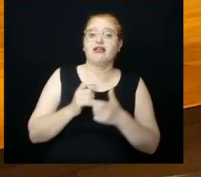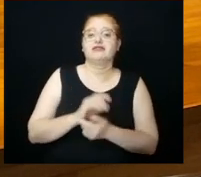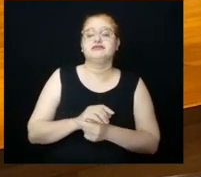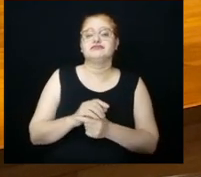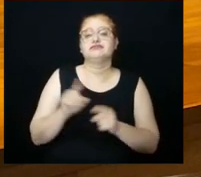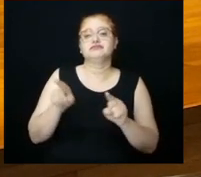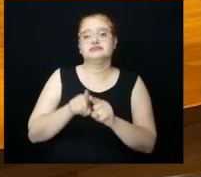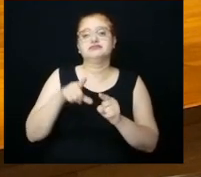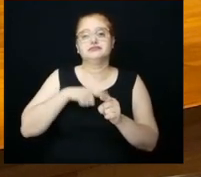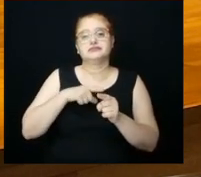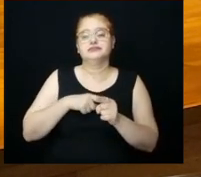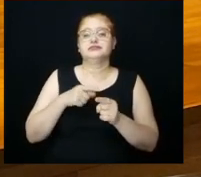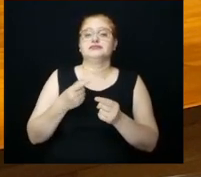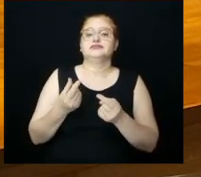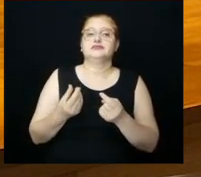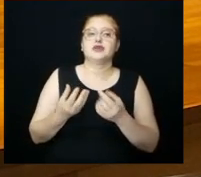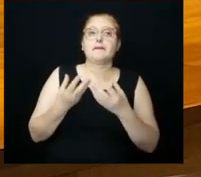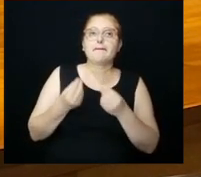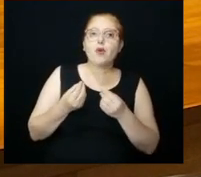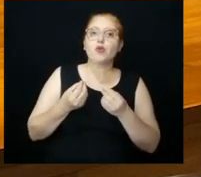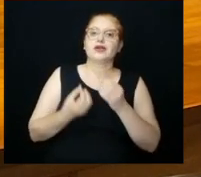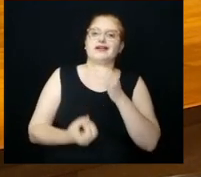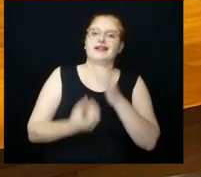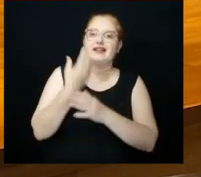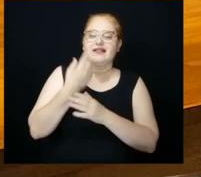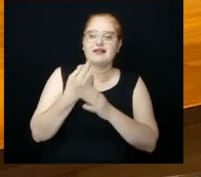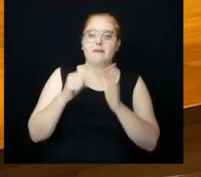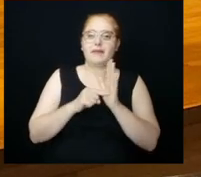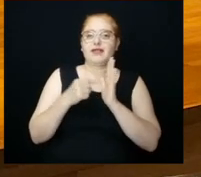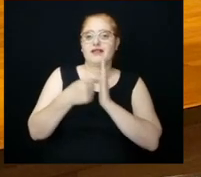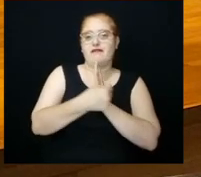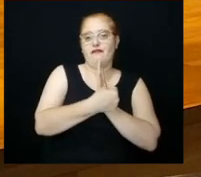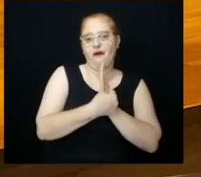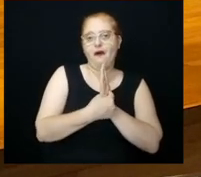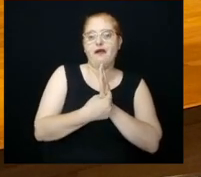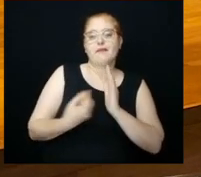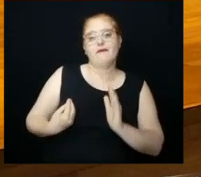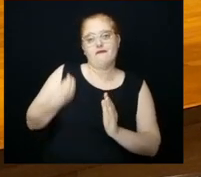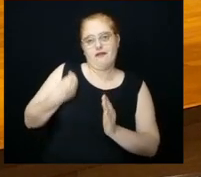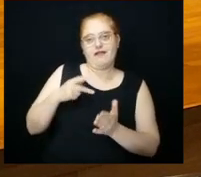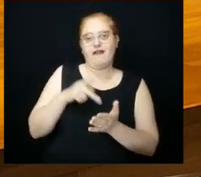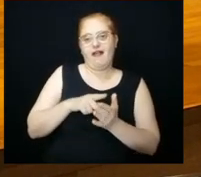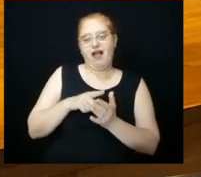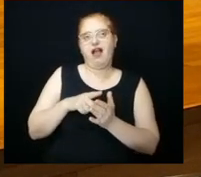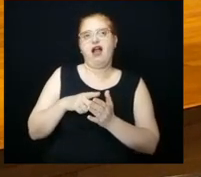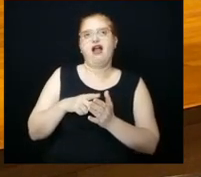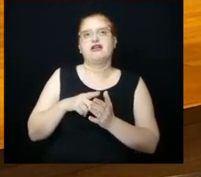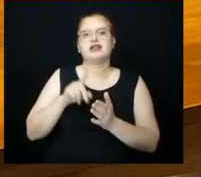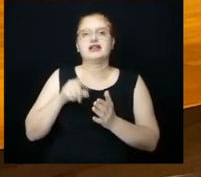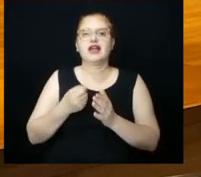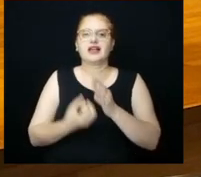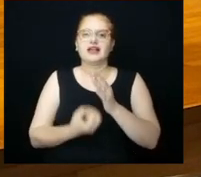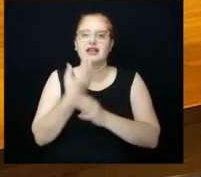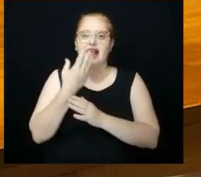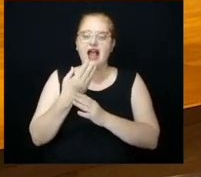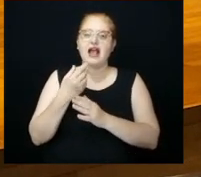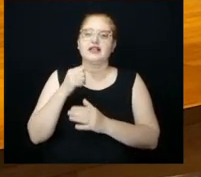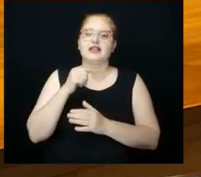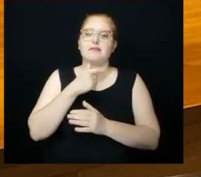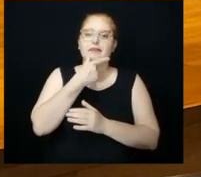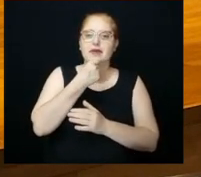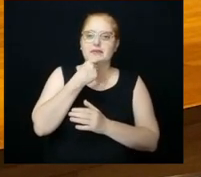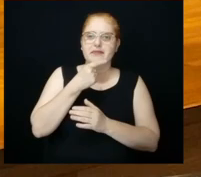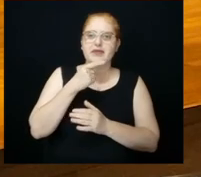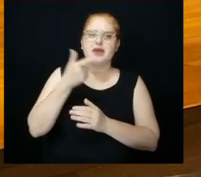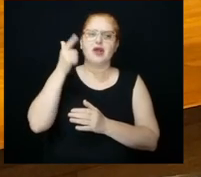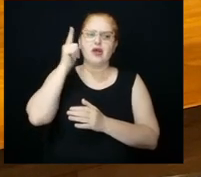e assim tem toda uma criação metafórica da realidade que é, de certa maneira, criada pelo menino para